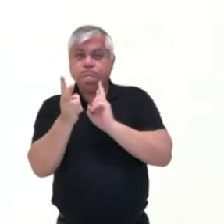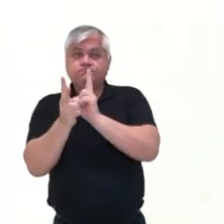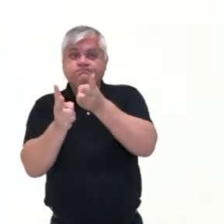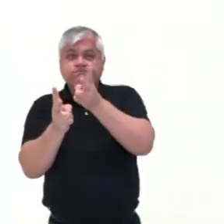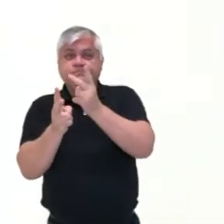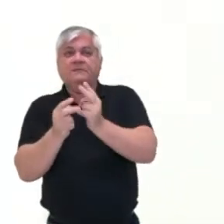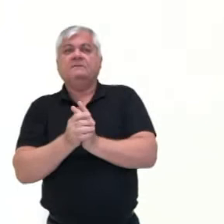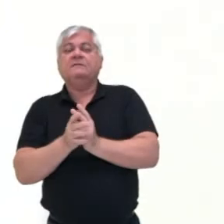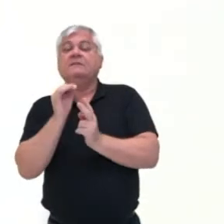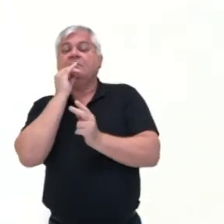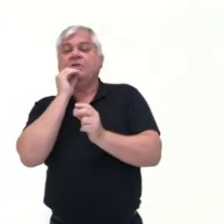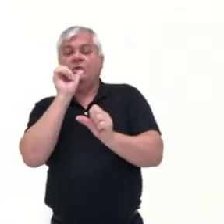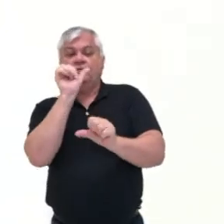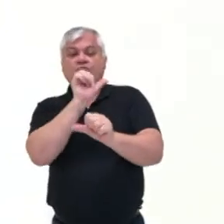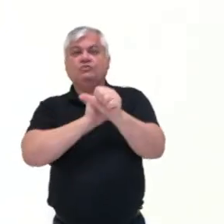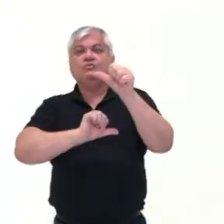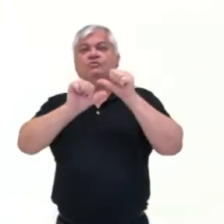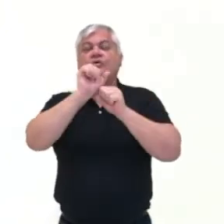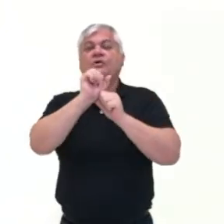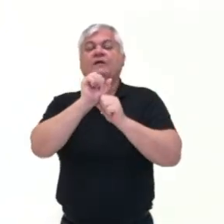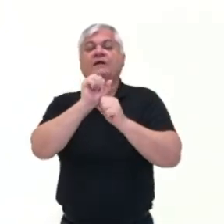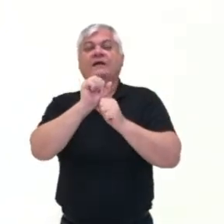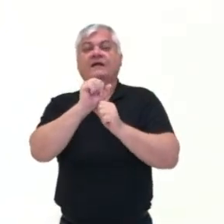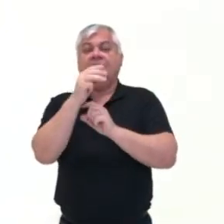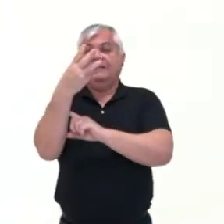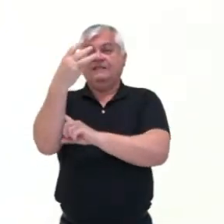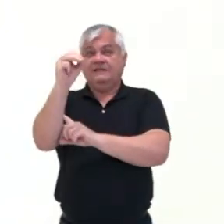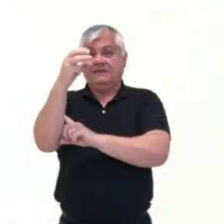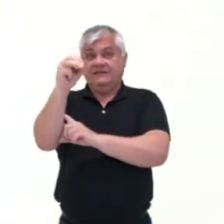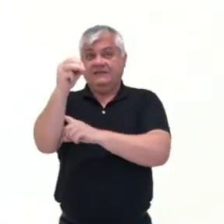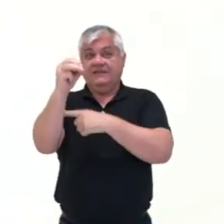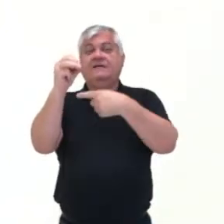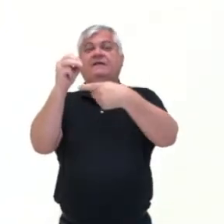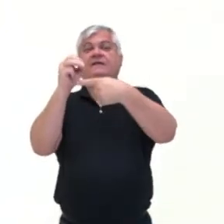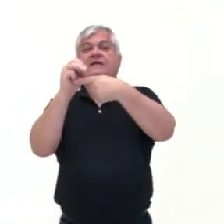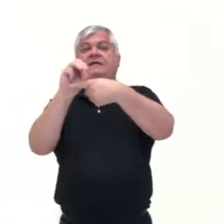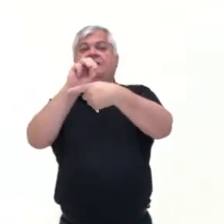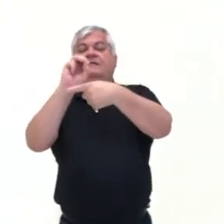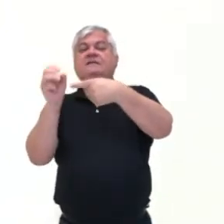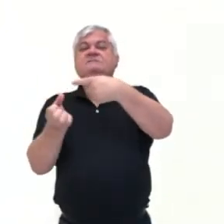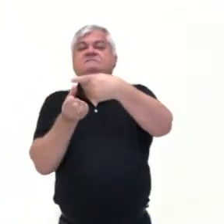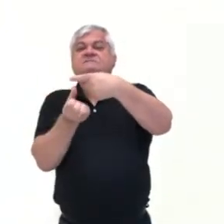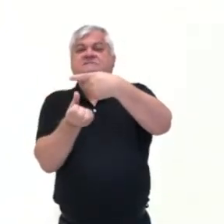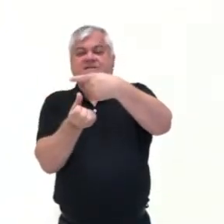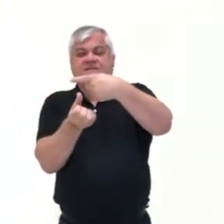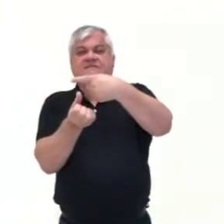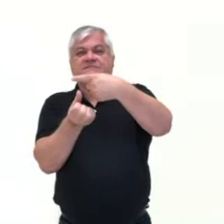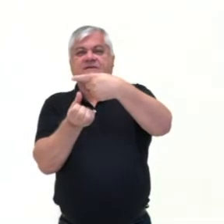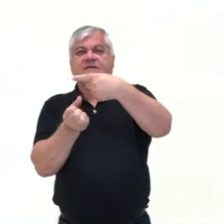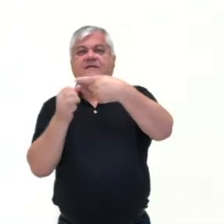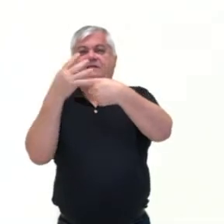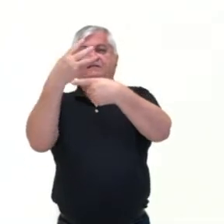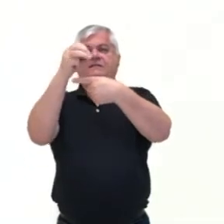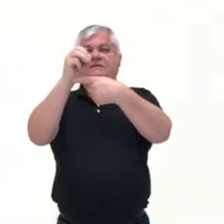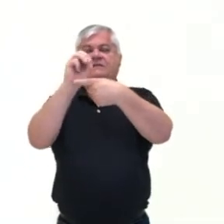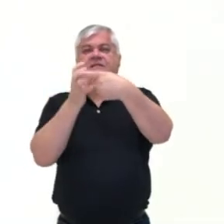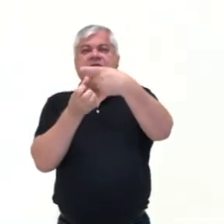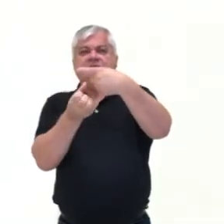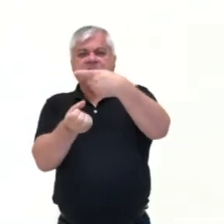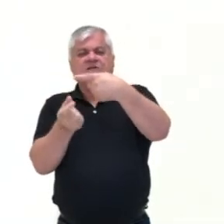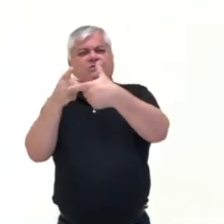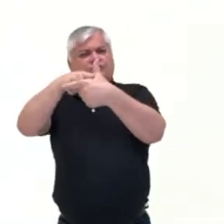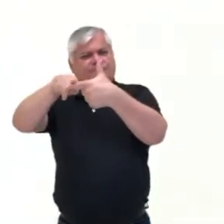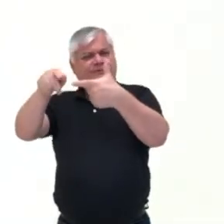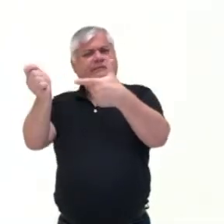O meu expoente 30 permanece no numerador e o meu índice vai para o denominador. Podemos dividir,